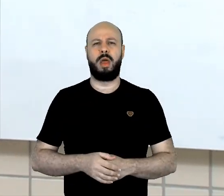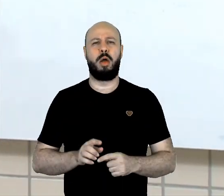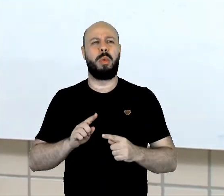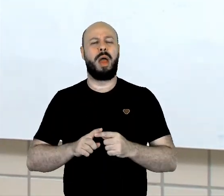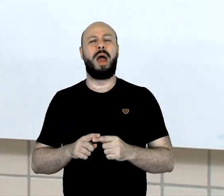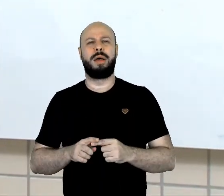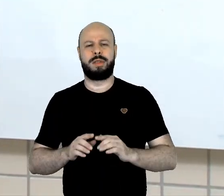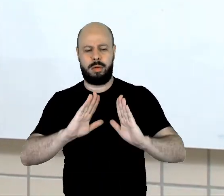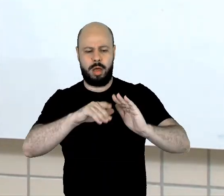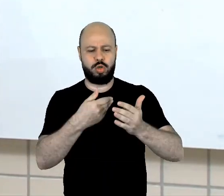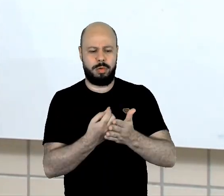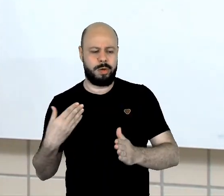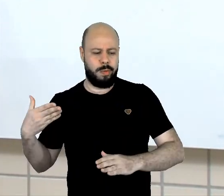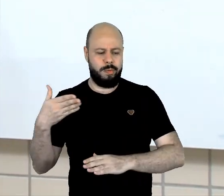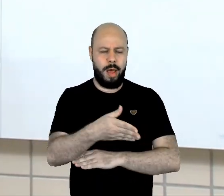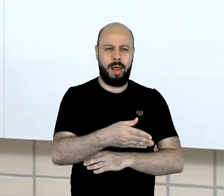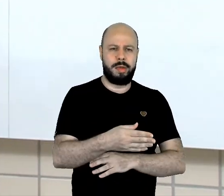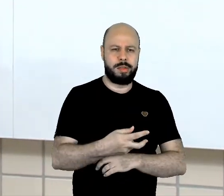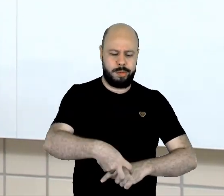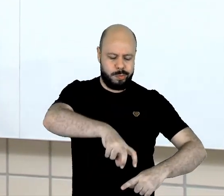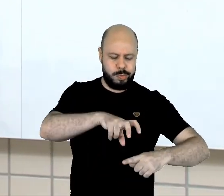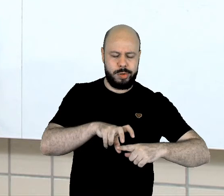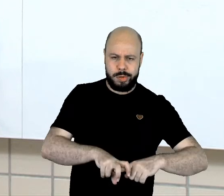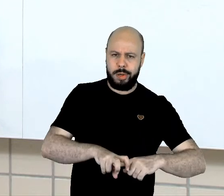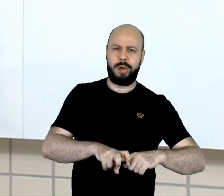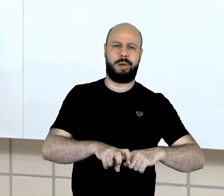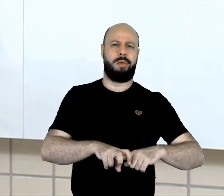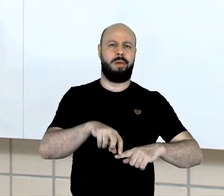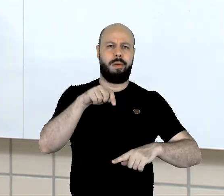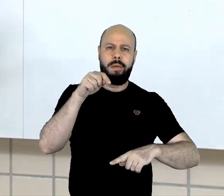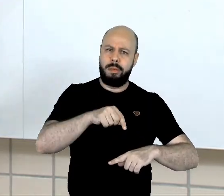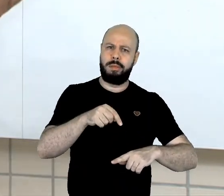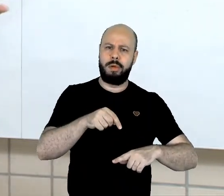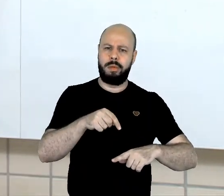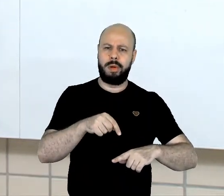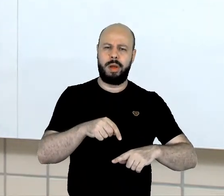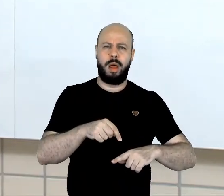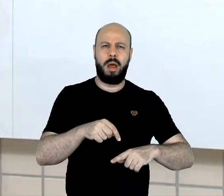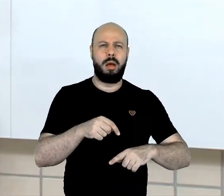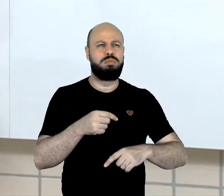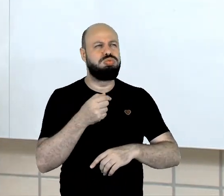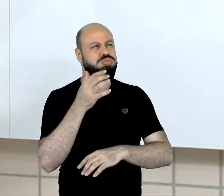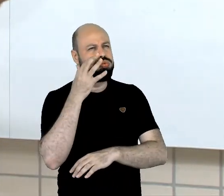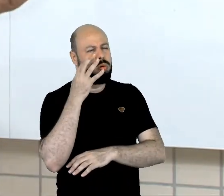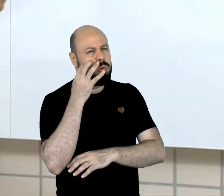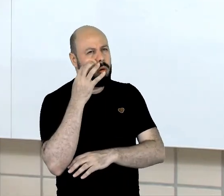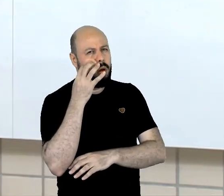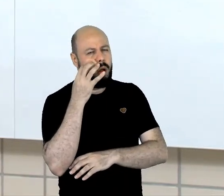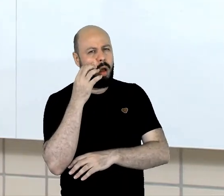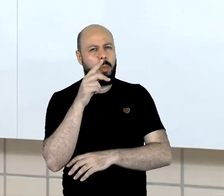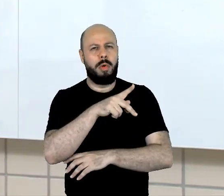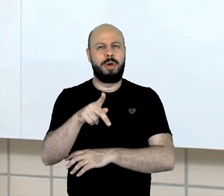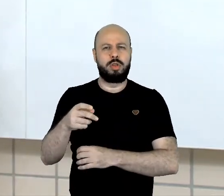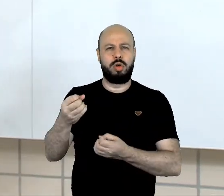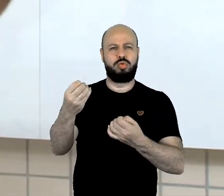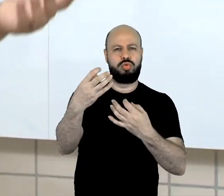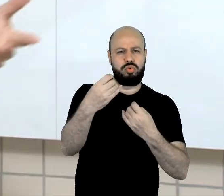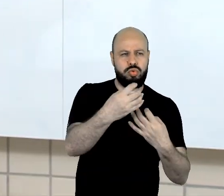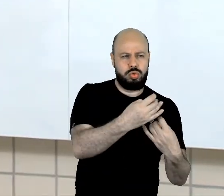você não senta em sala de aula, na sua cadeira, não vai assistir ali a aula da professora,